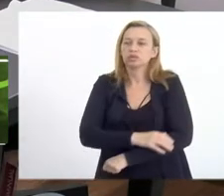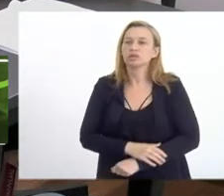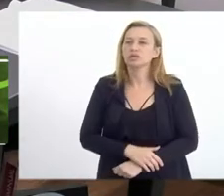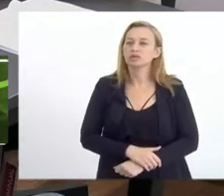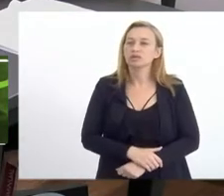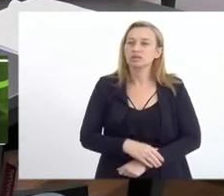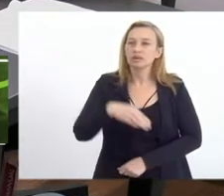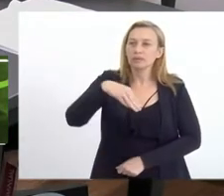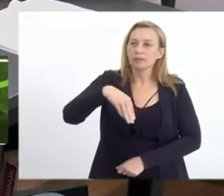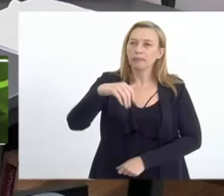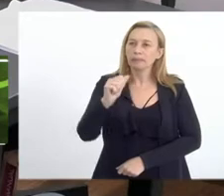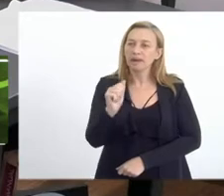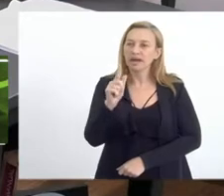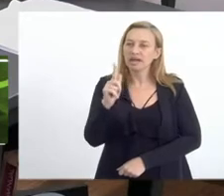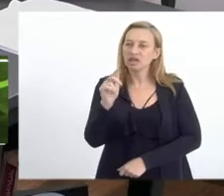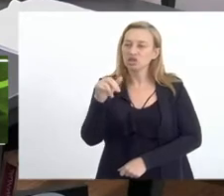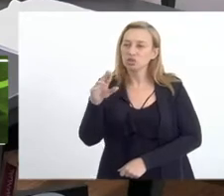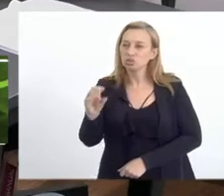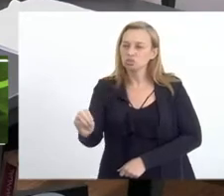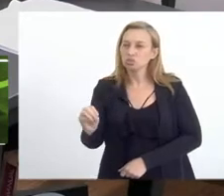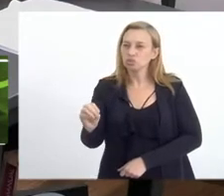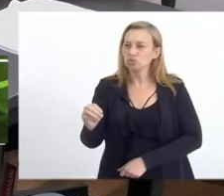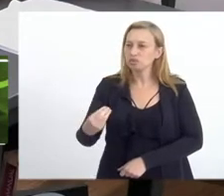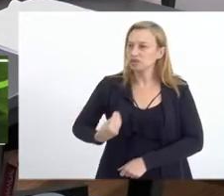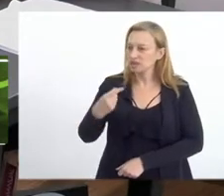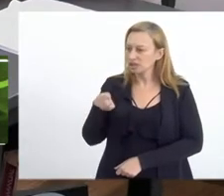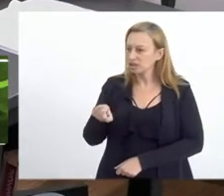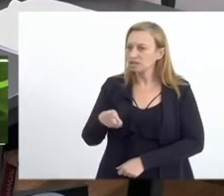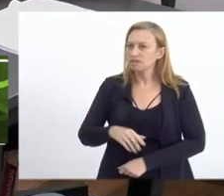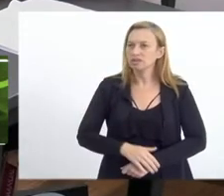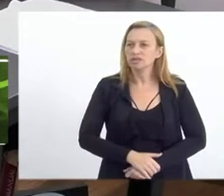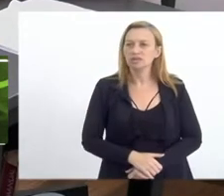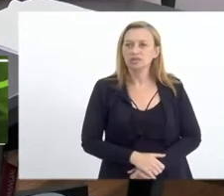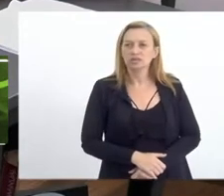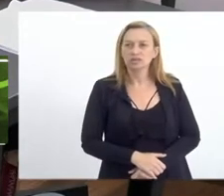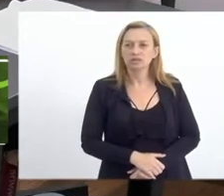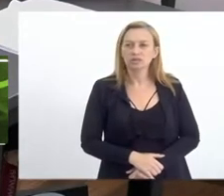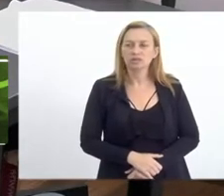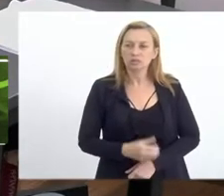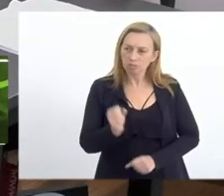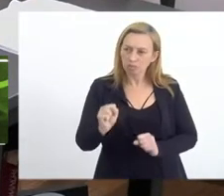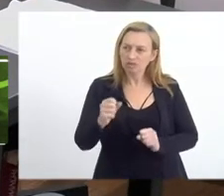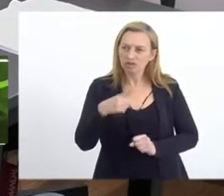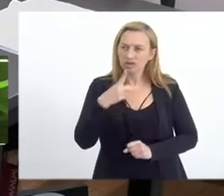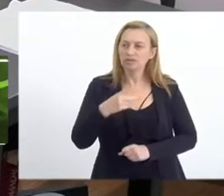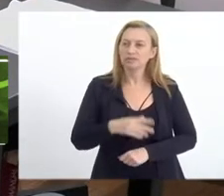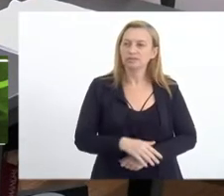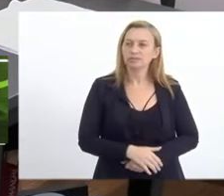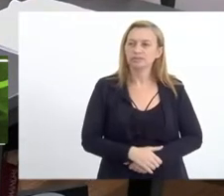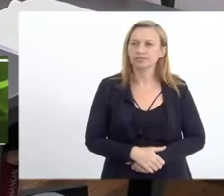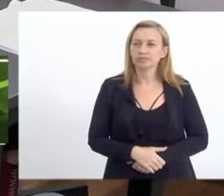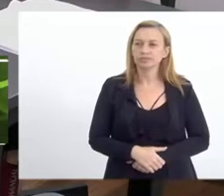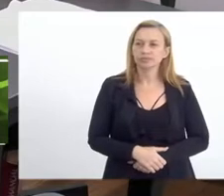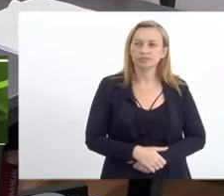senhor Magno Cipriano. Já se faz presente? Está com o senhor a palavra.